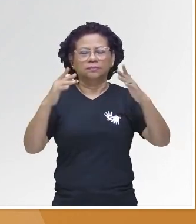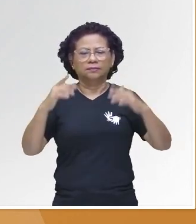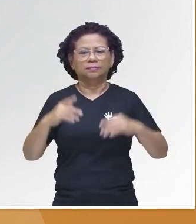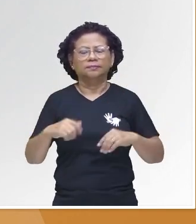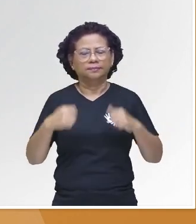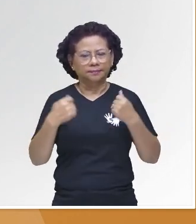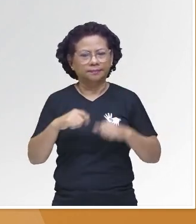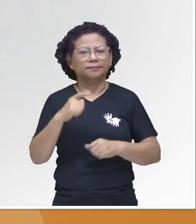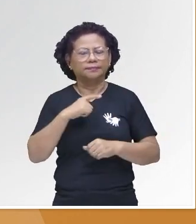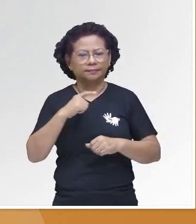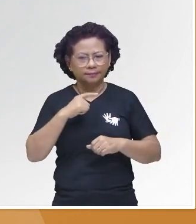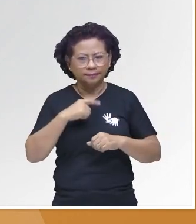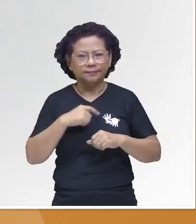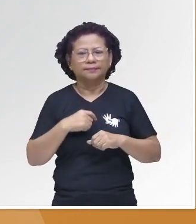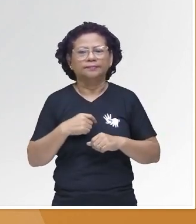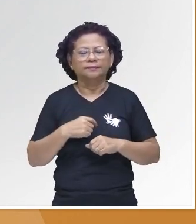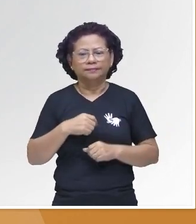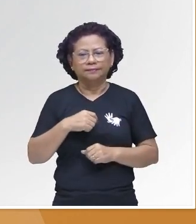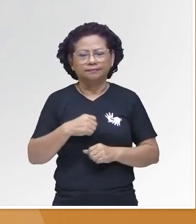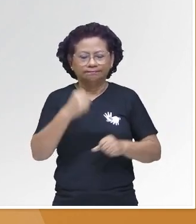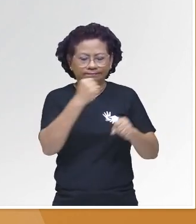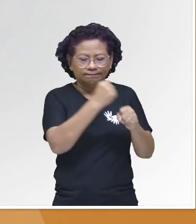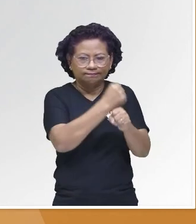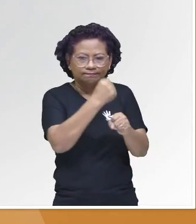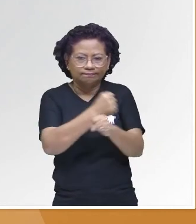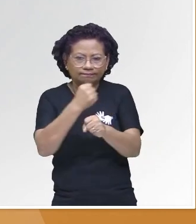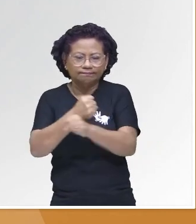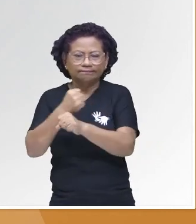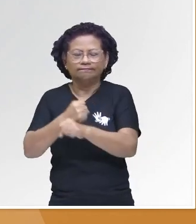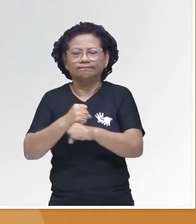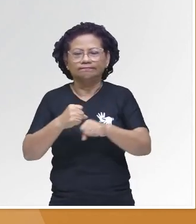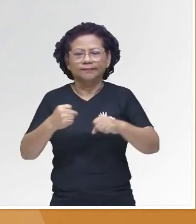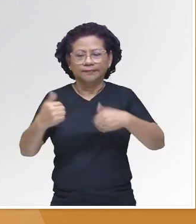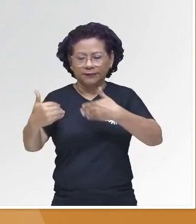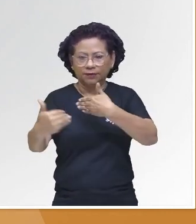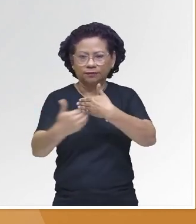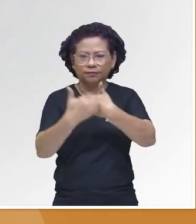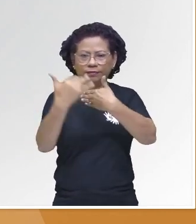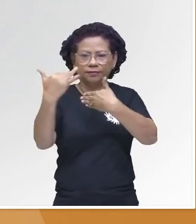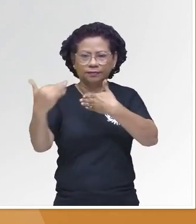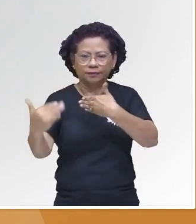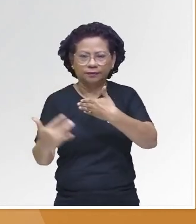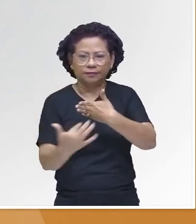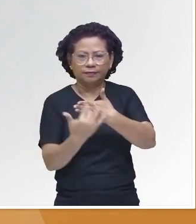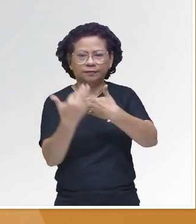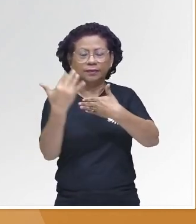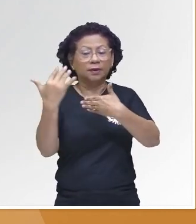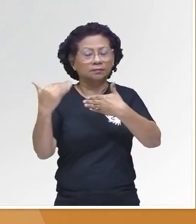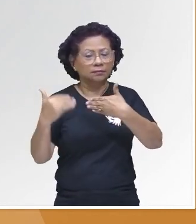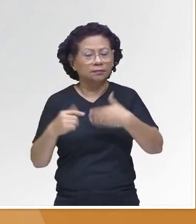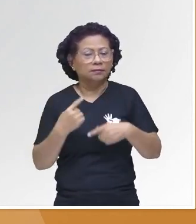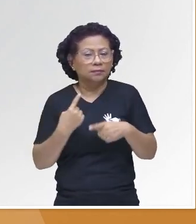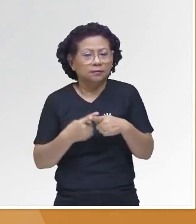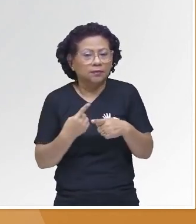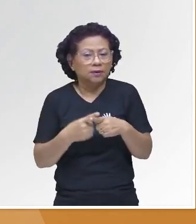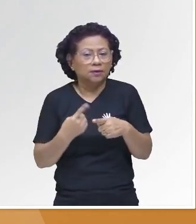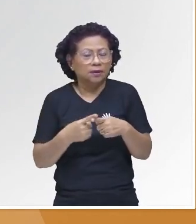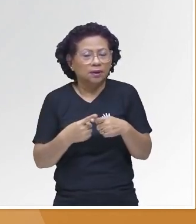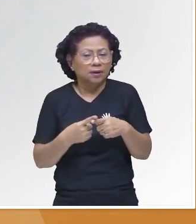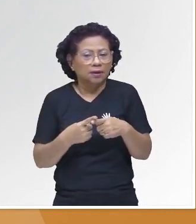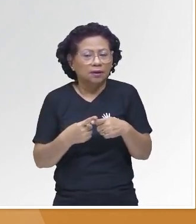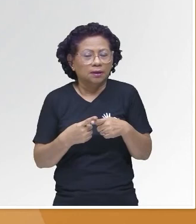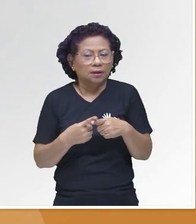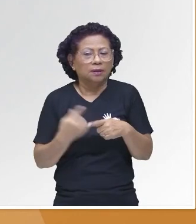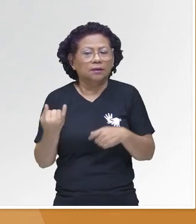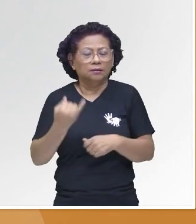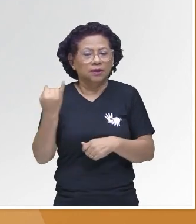de barragens para reter essa água do mar, né? E para que seja